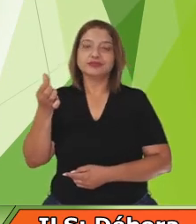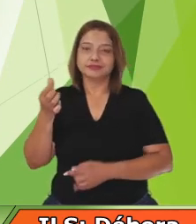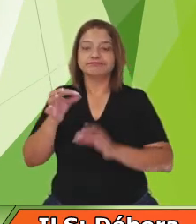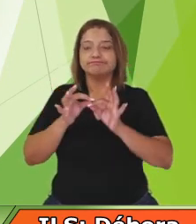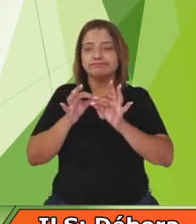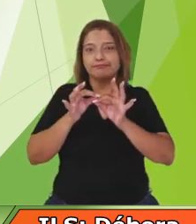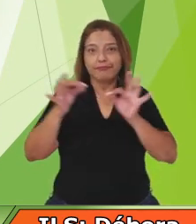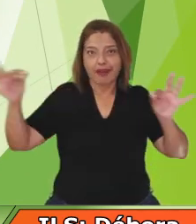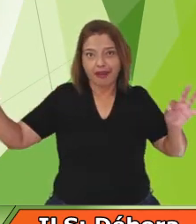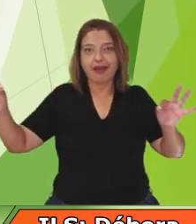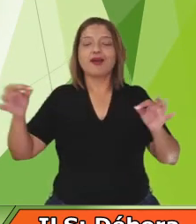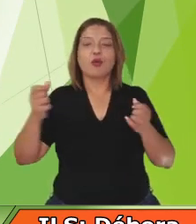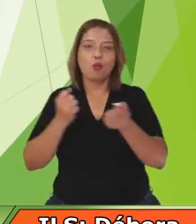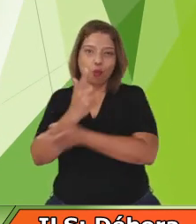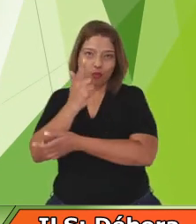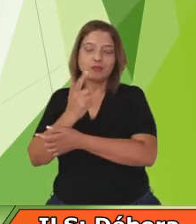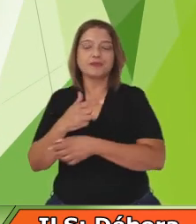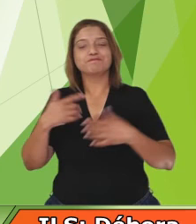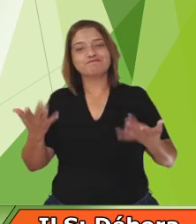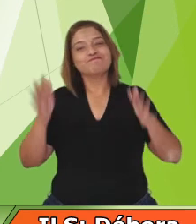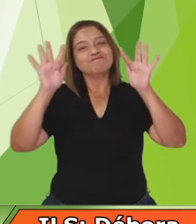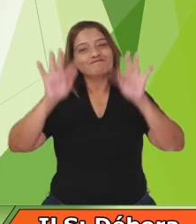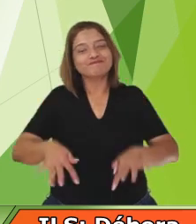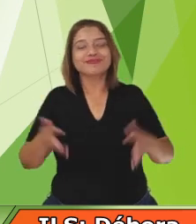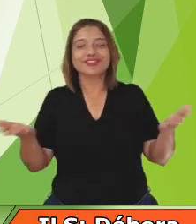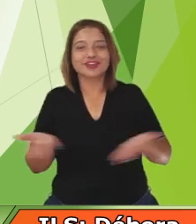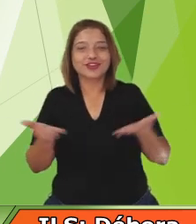E assim, nós finalizamos o estudo